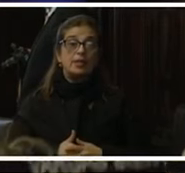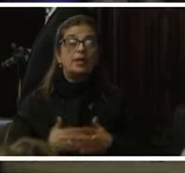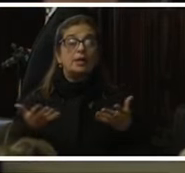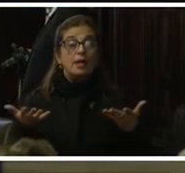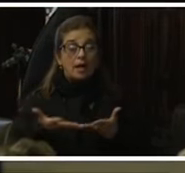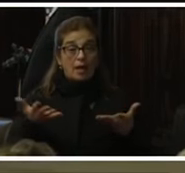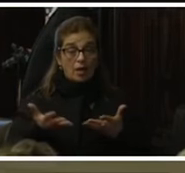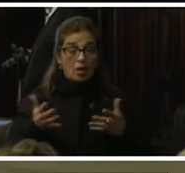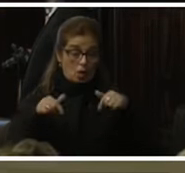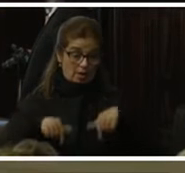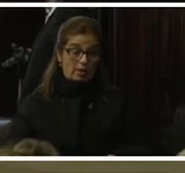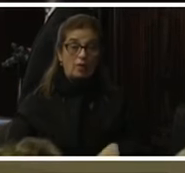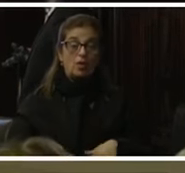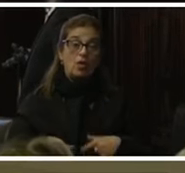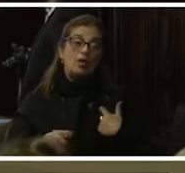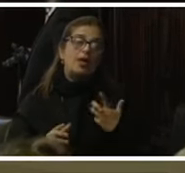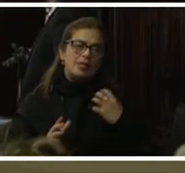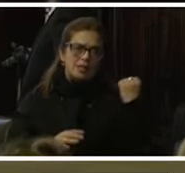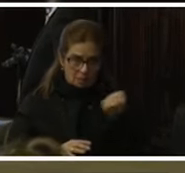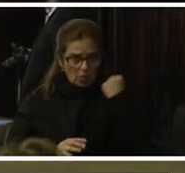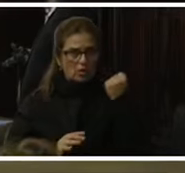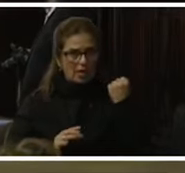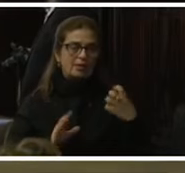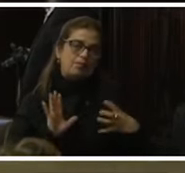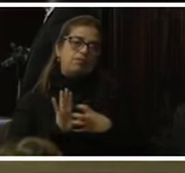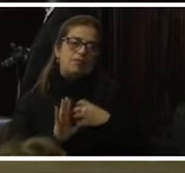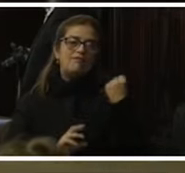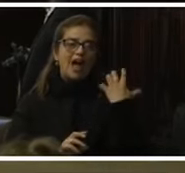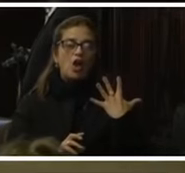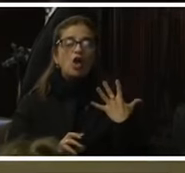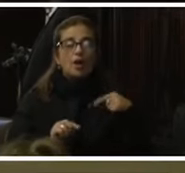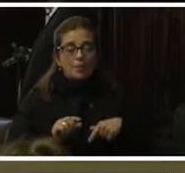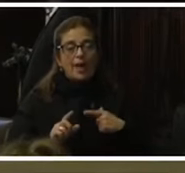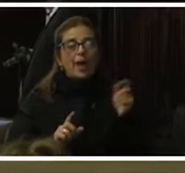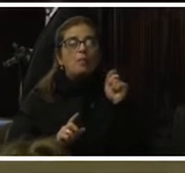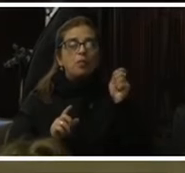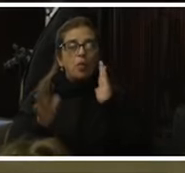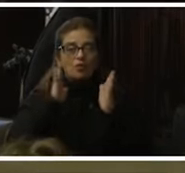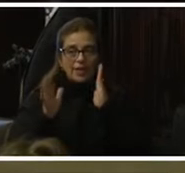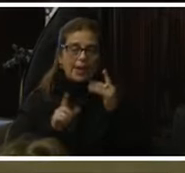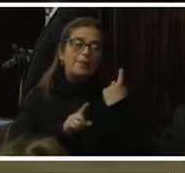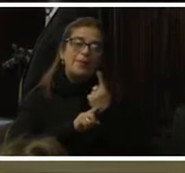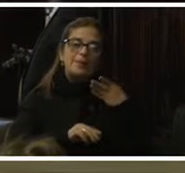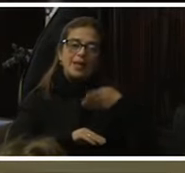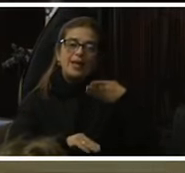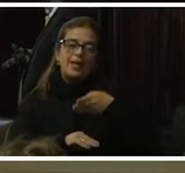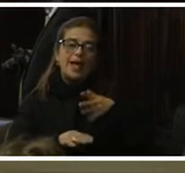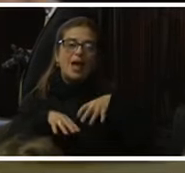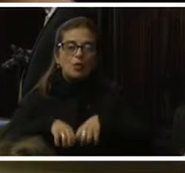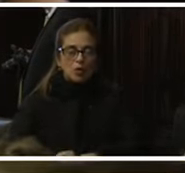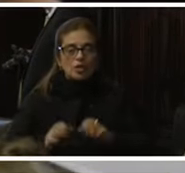é simbólica para a defensoria pública da união pois representa a primeira participação em audiência realizada